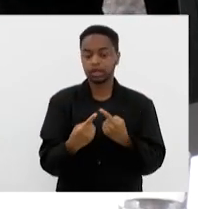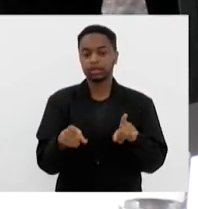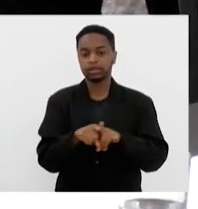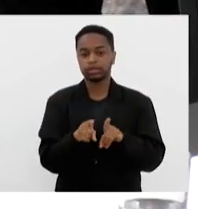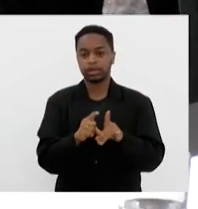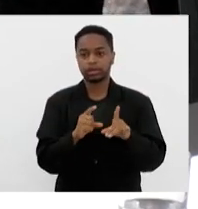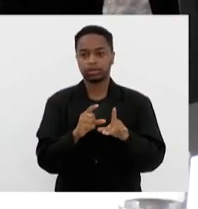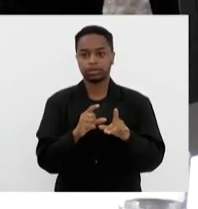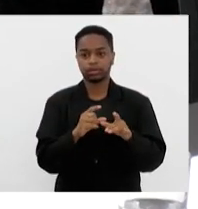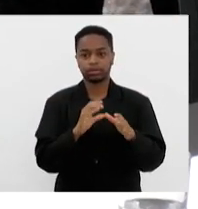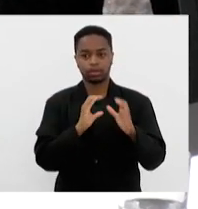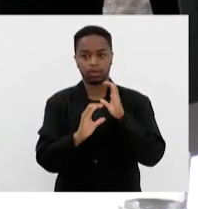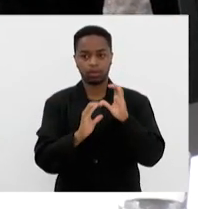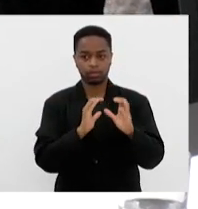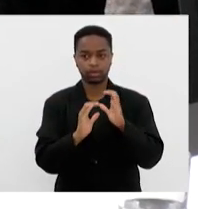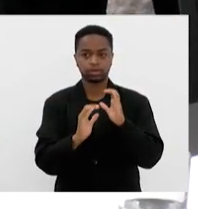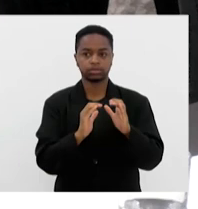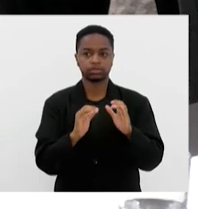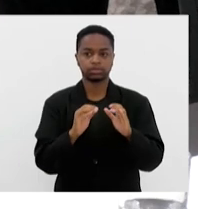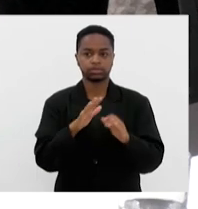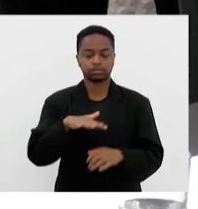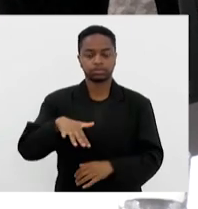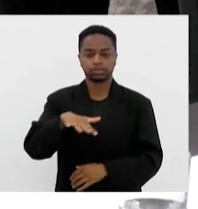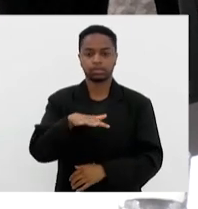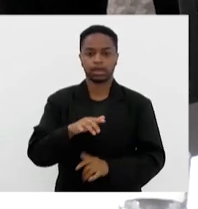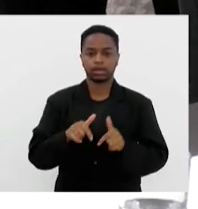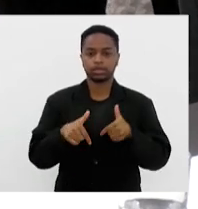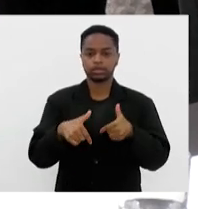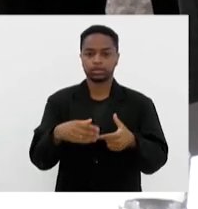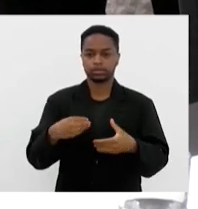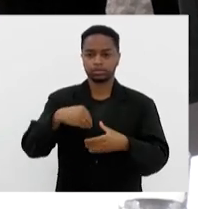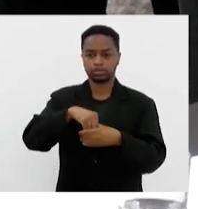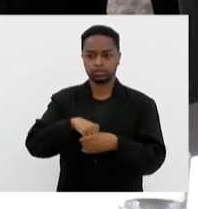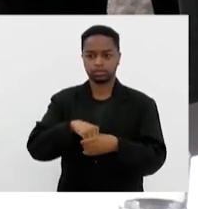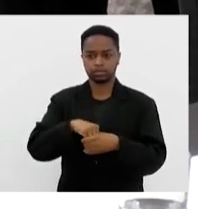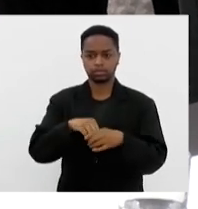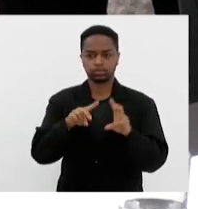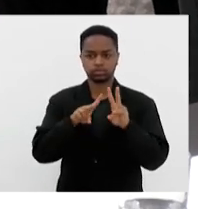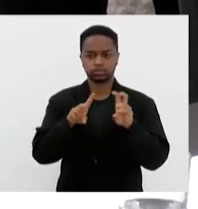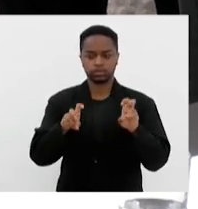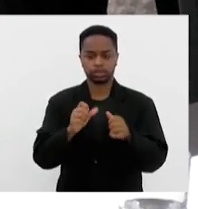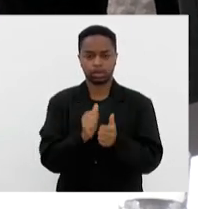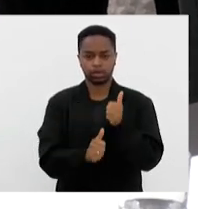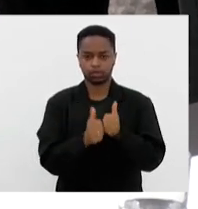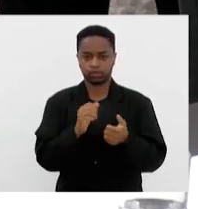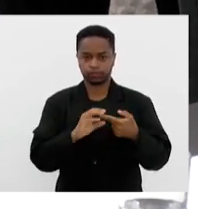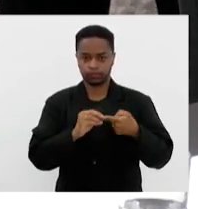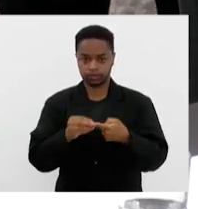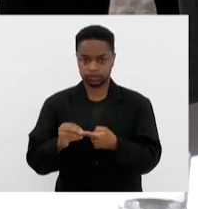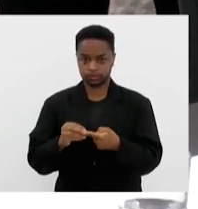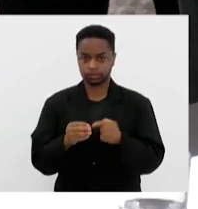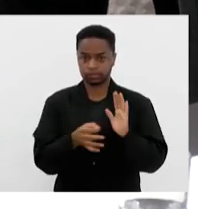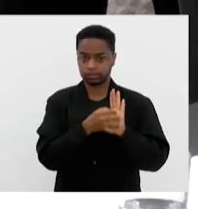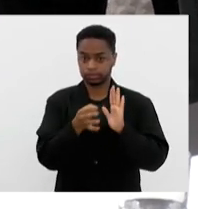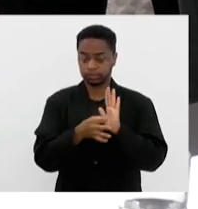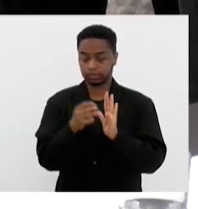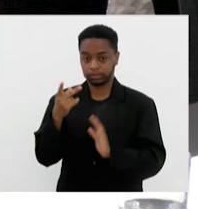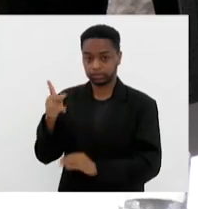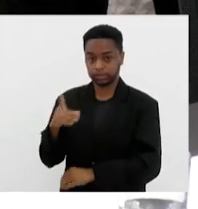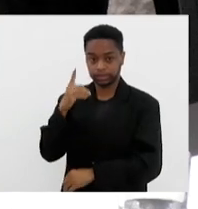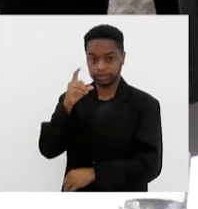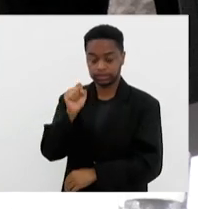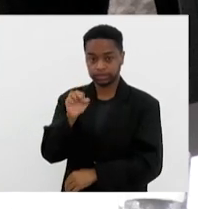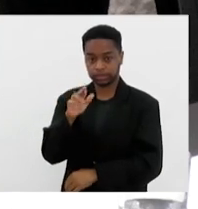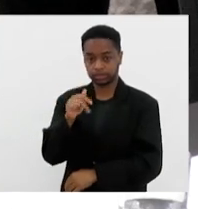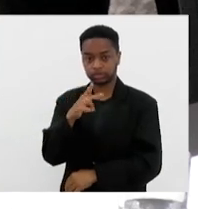comunicação ICMS nas operações internas com arroz e feijão. Parecer do deputado Dr. Serginho pela constitucionalidade